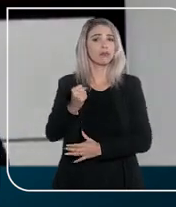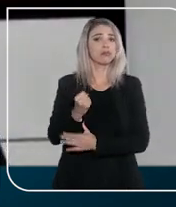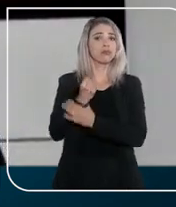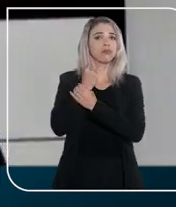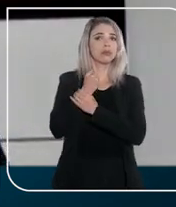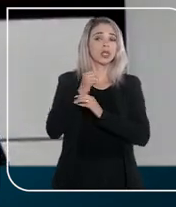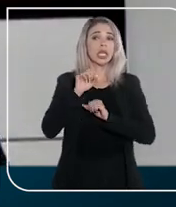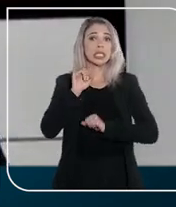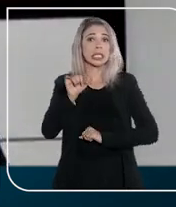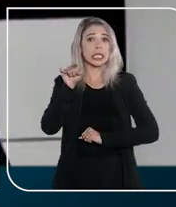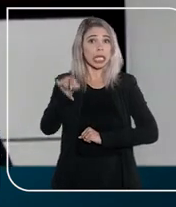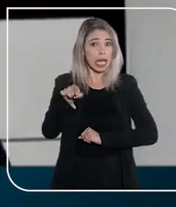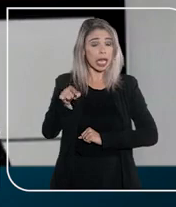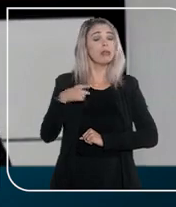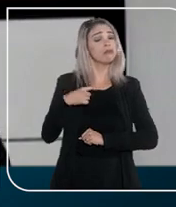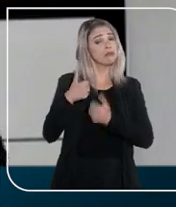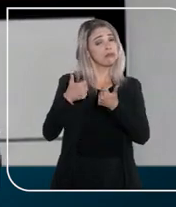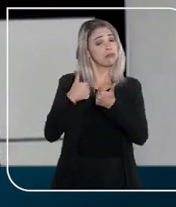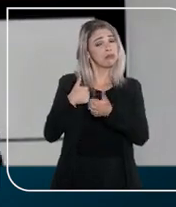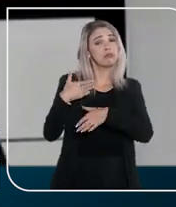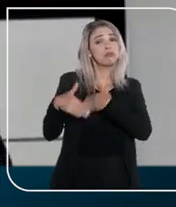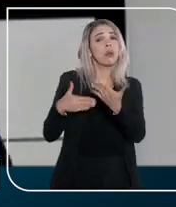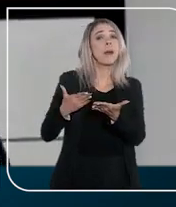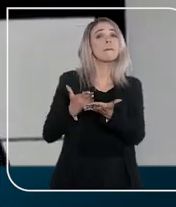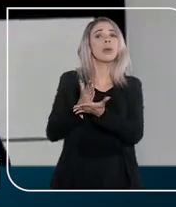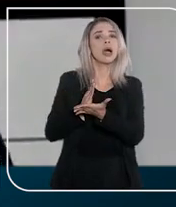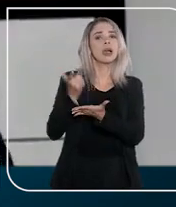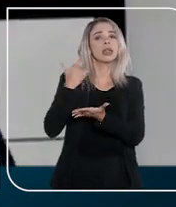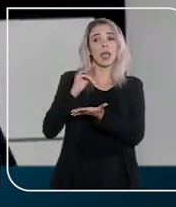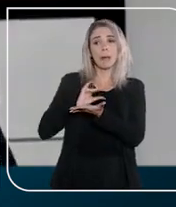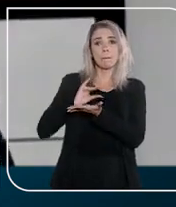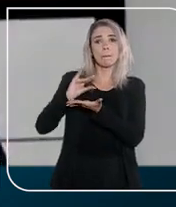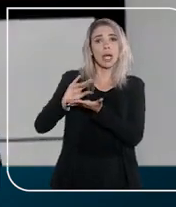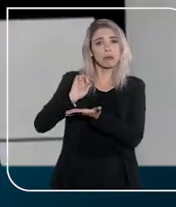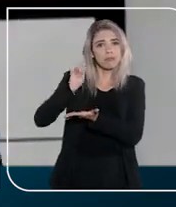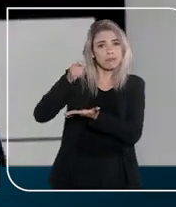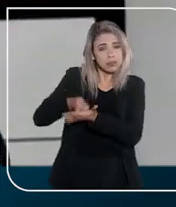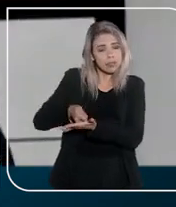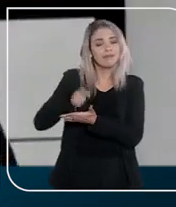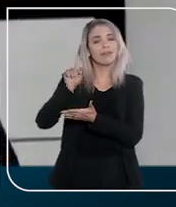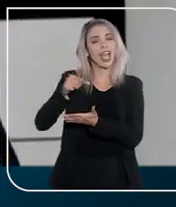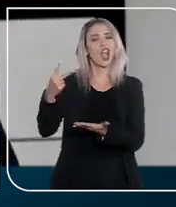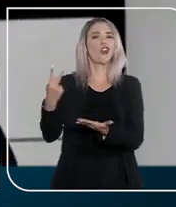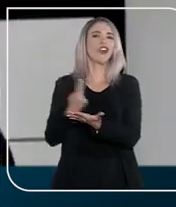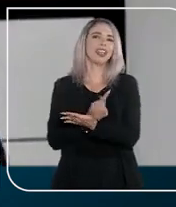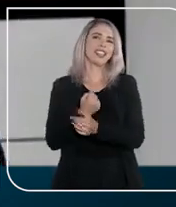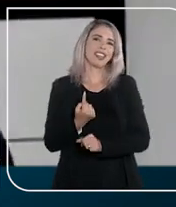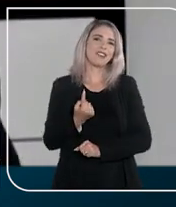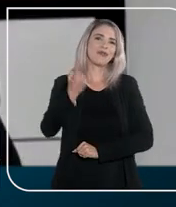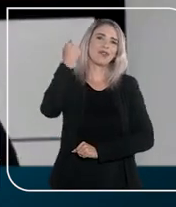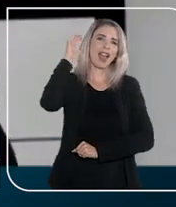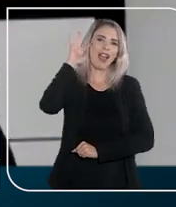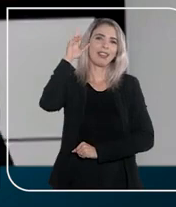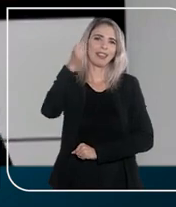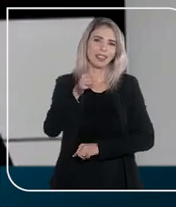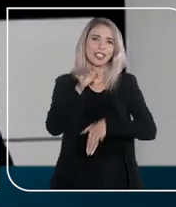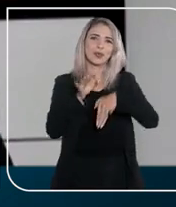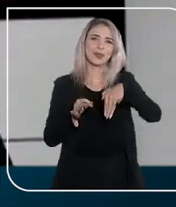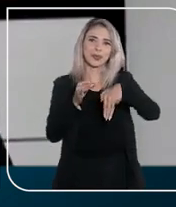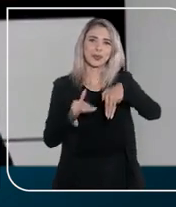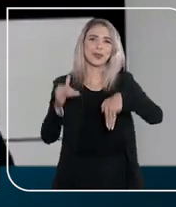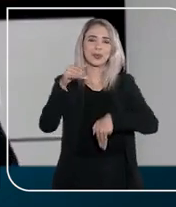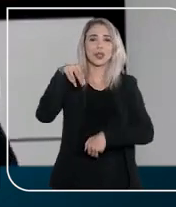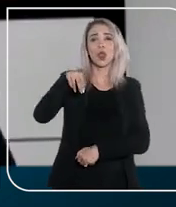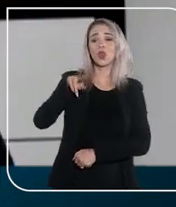mas se de fato ele for vencedor, nós lhe daremos uma indenização. E de fato foi o que aconteceu nessa decisão do ministro Napoleão Nunes